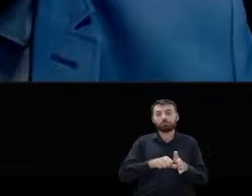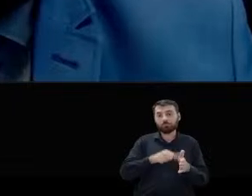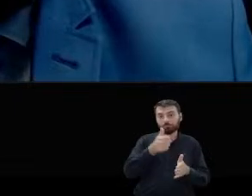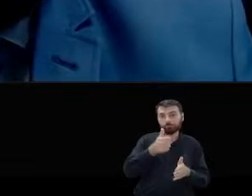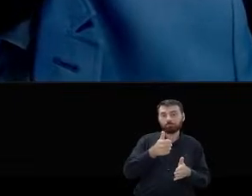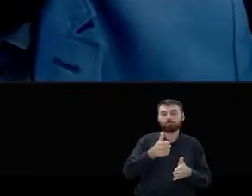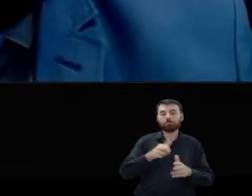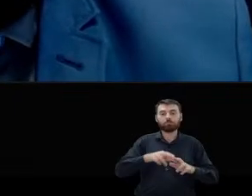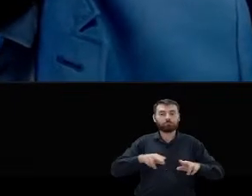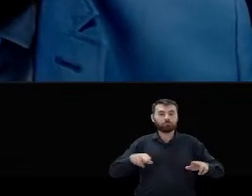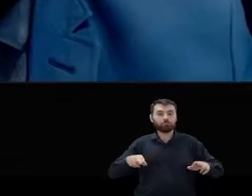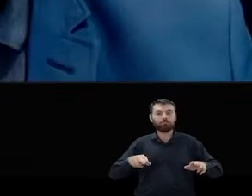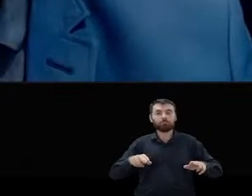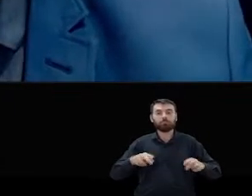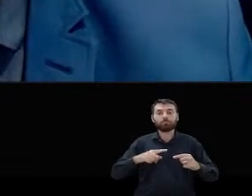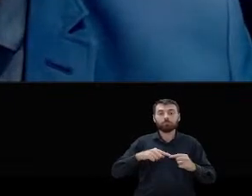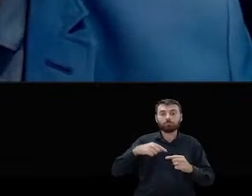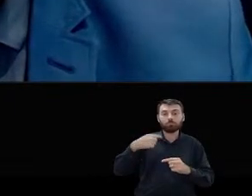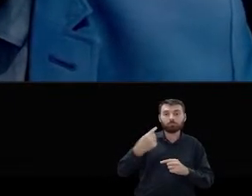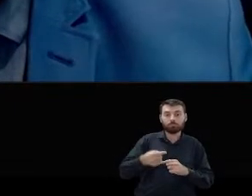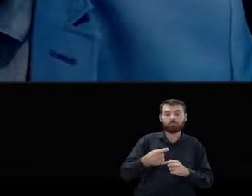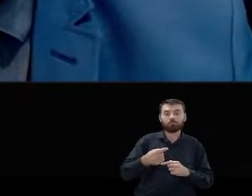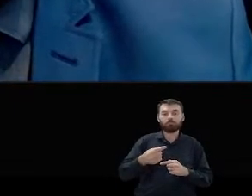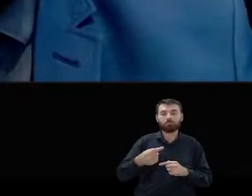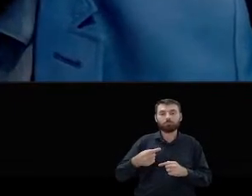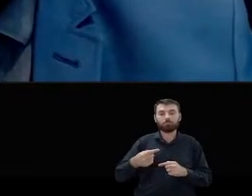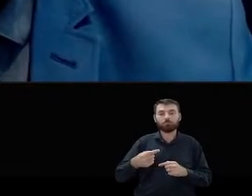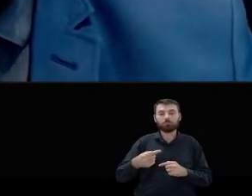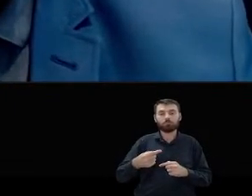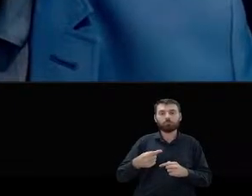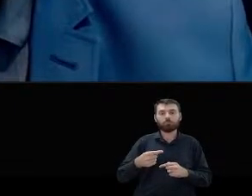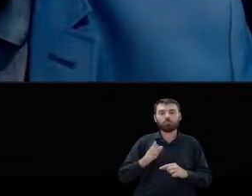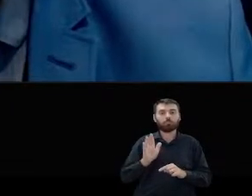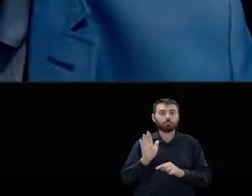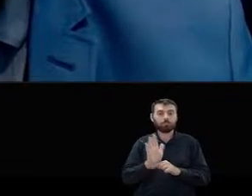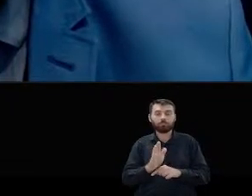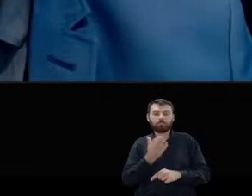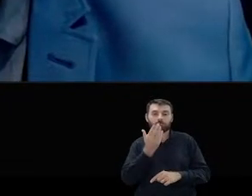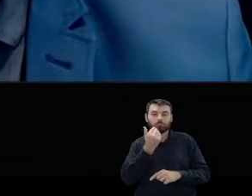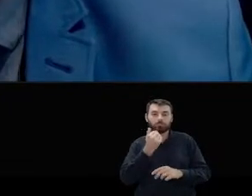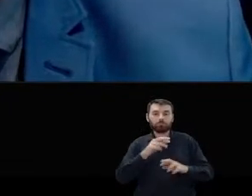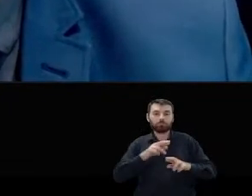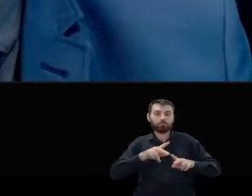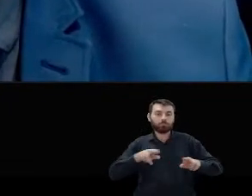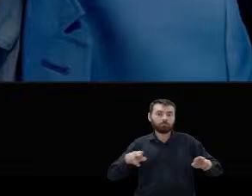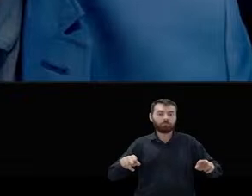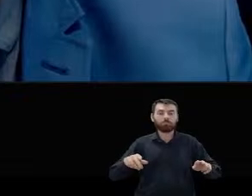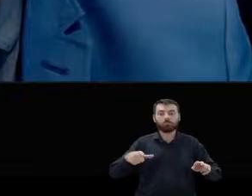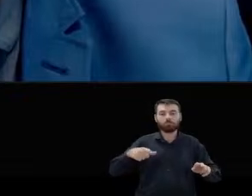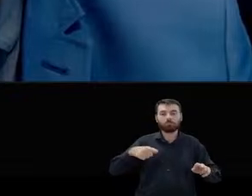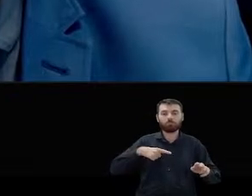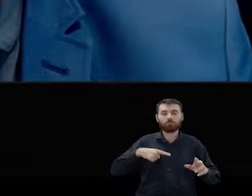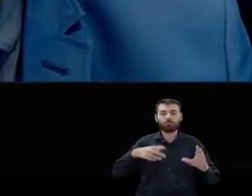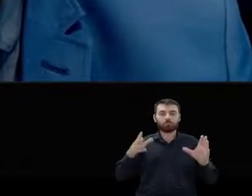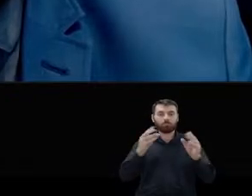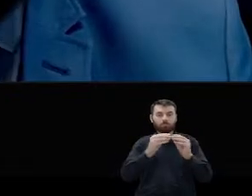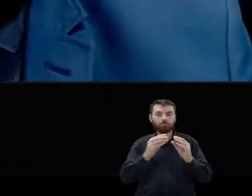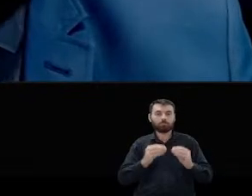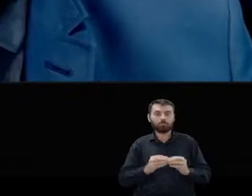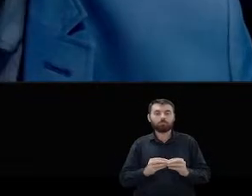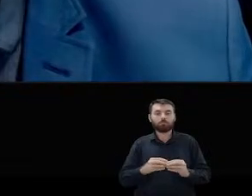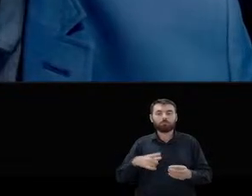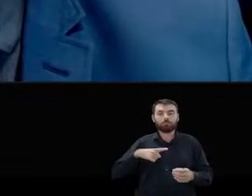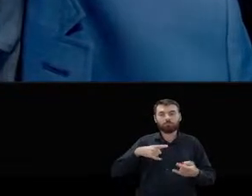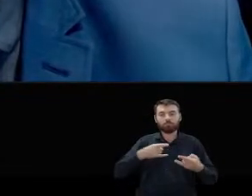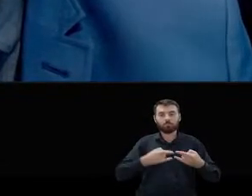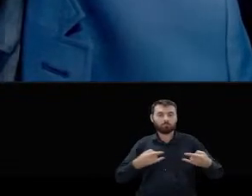depois incluir na base de cálculo junto com o auxílio alimentação e as demais verbas ali que foram incorporadas ao contra-cheque, ao